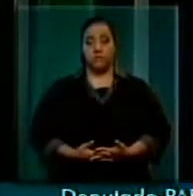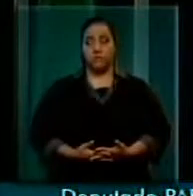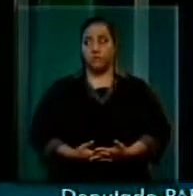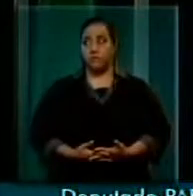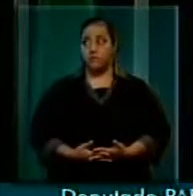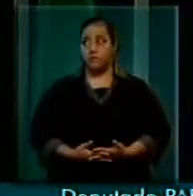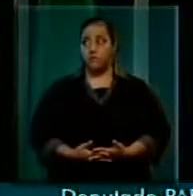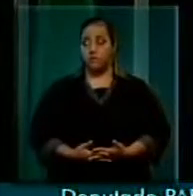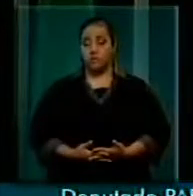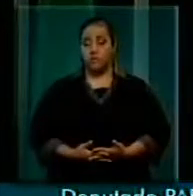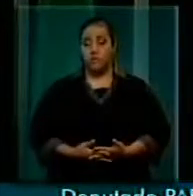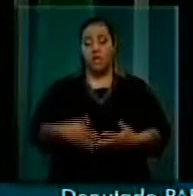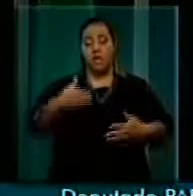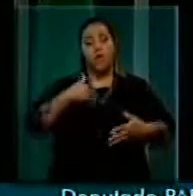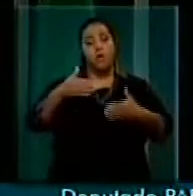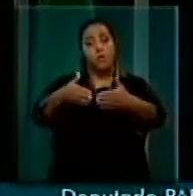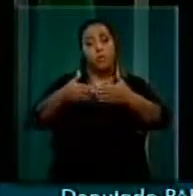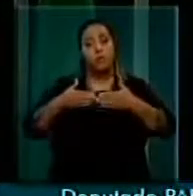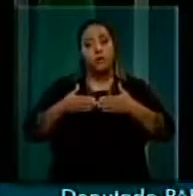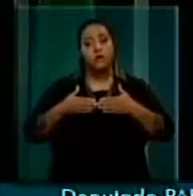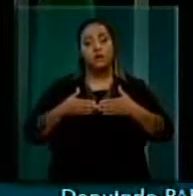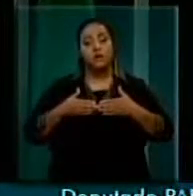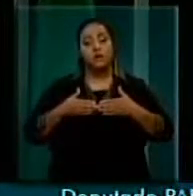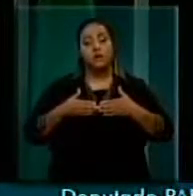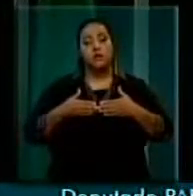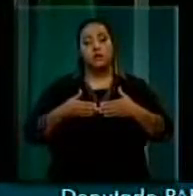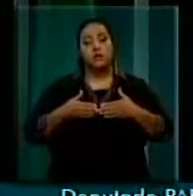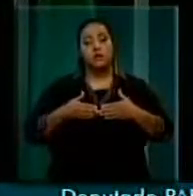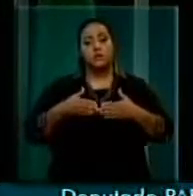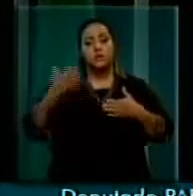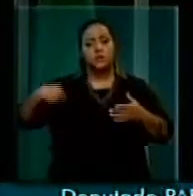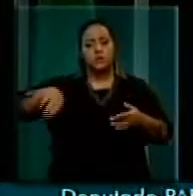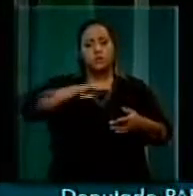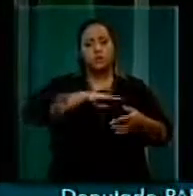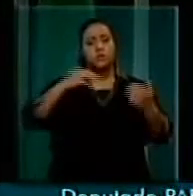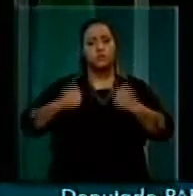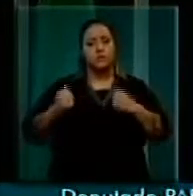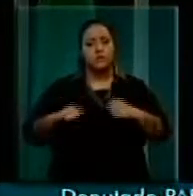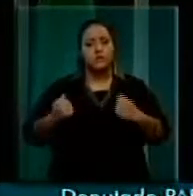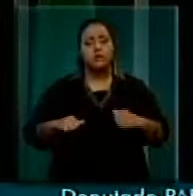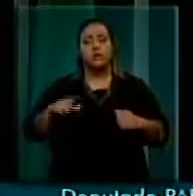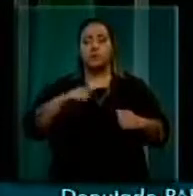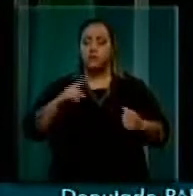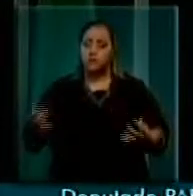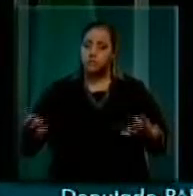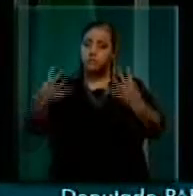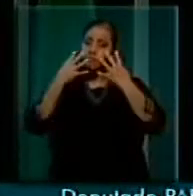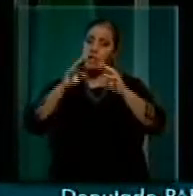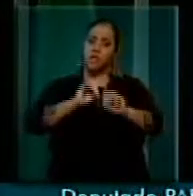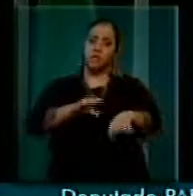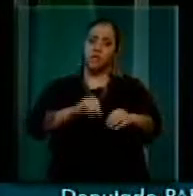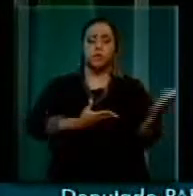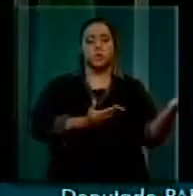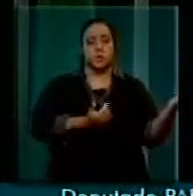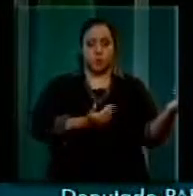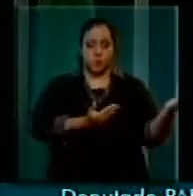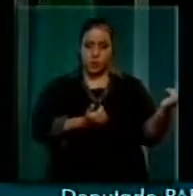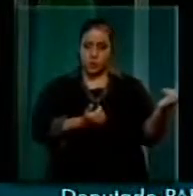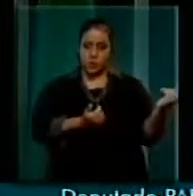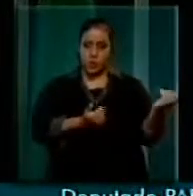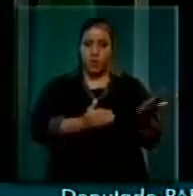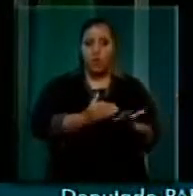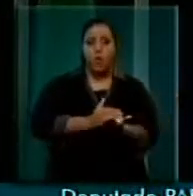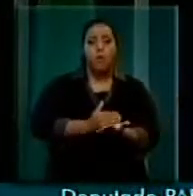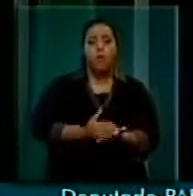Senhor presidente. E nesse sentido é que eu penso que nós temos que dar atenção à educação dos nossos jovens, que começa